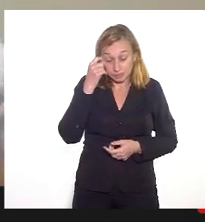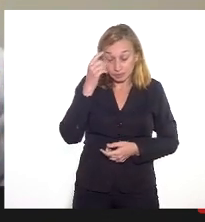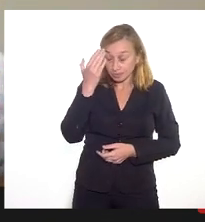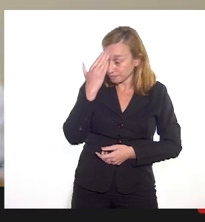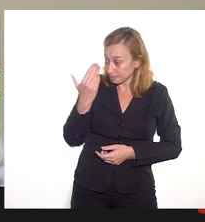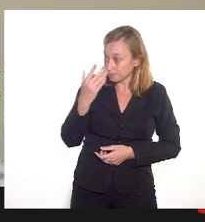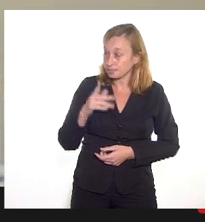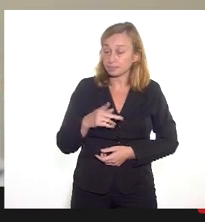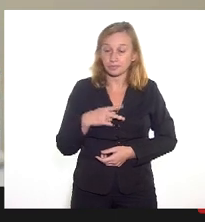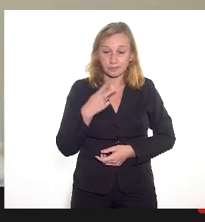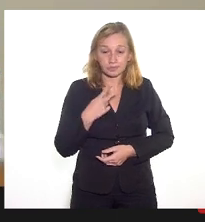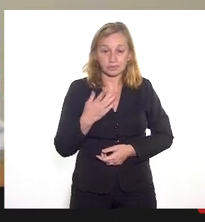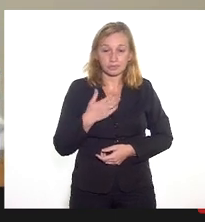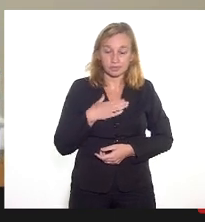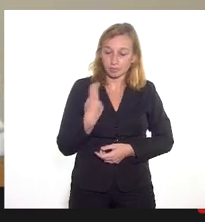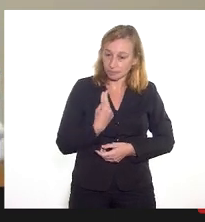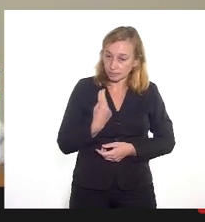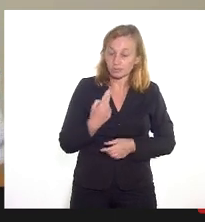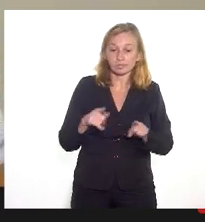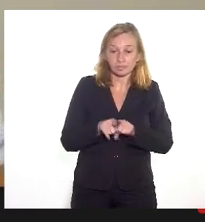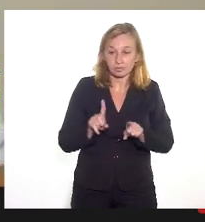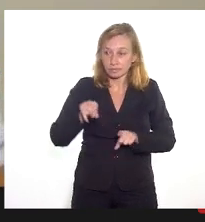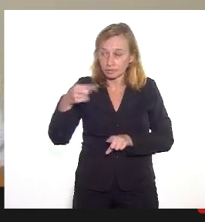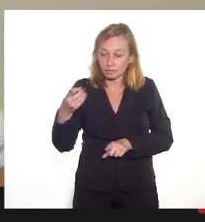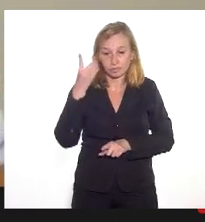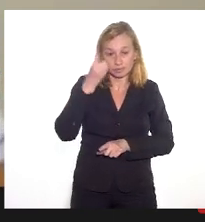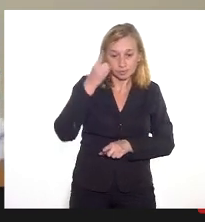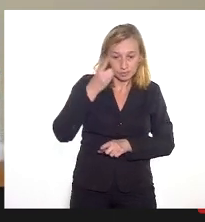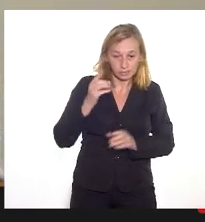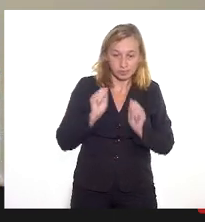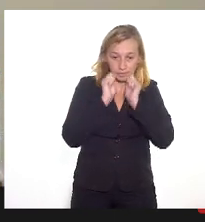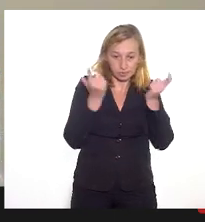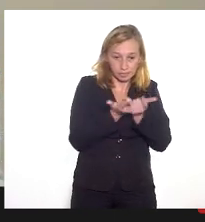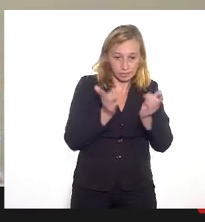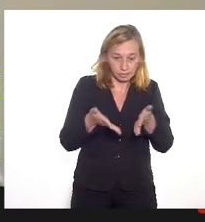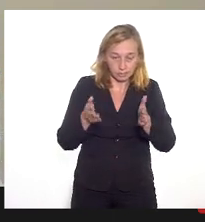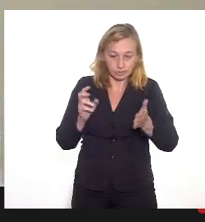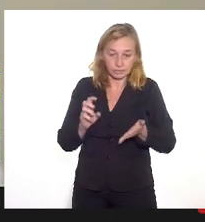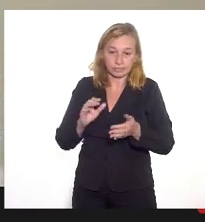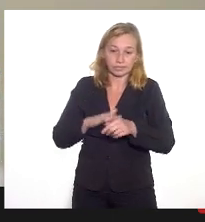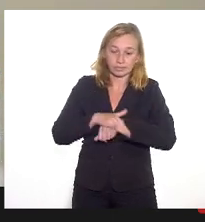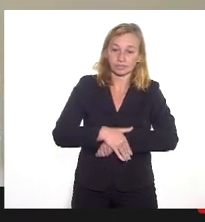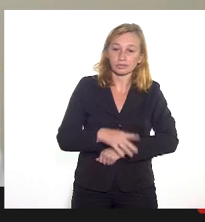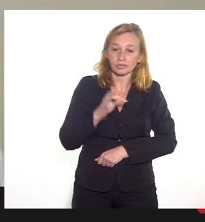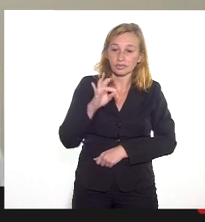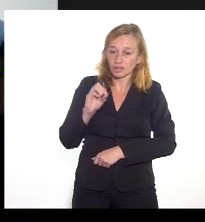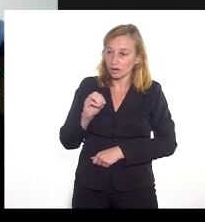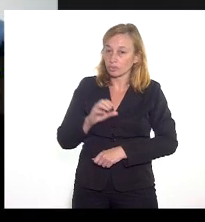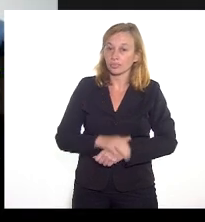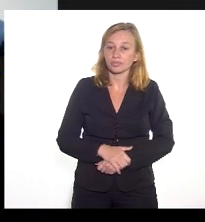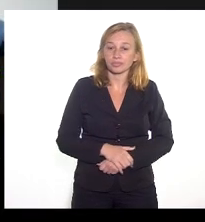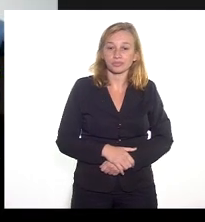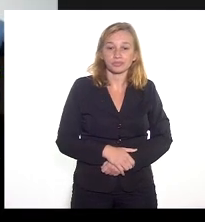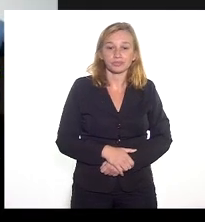falo não só em meu nome, mas em nome dos mandatos que fundam essa frente na Alerj hoje à noite. Teo Rodrigues, Teófilo Rodrigues.